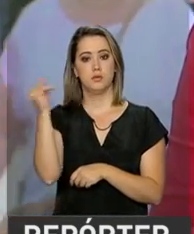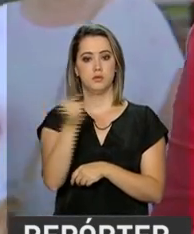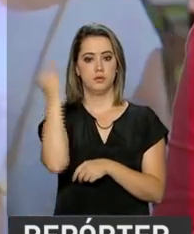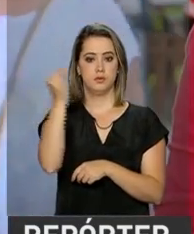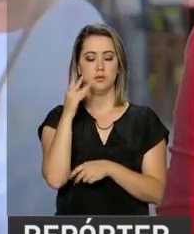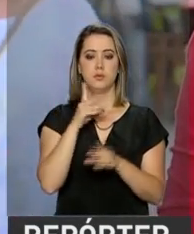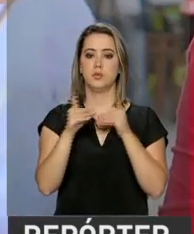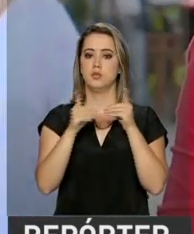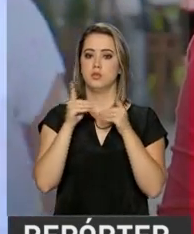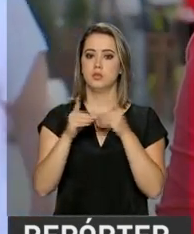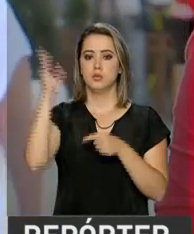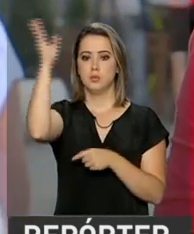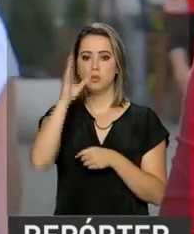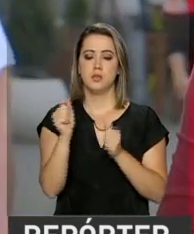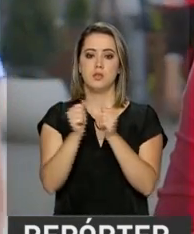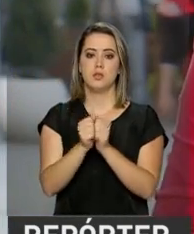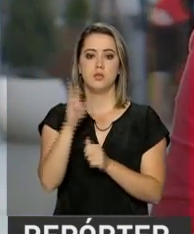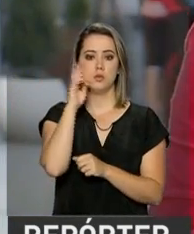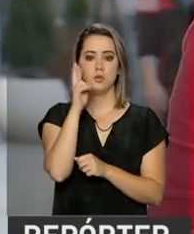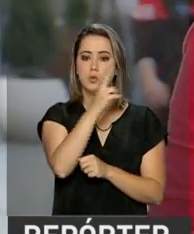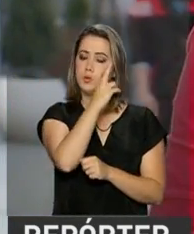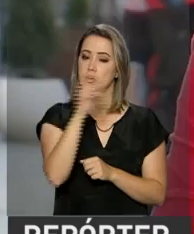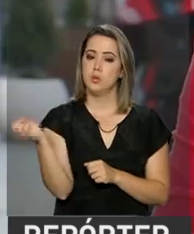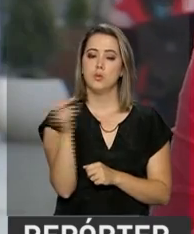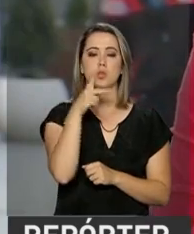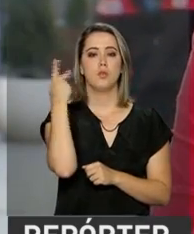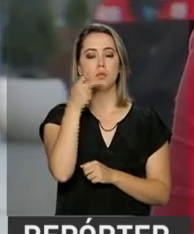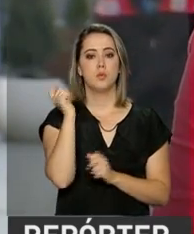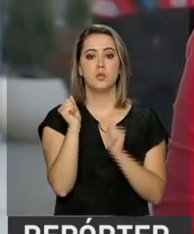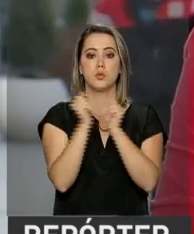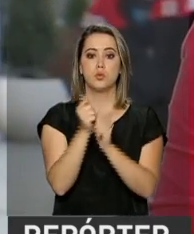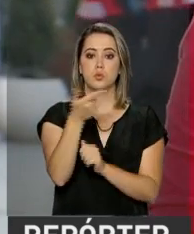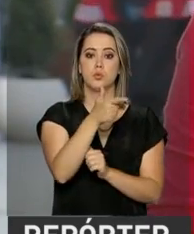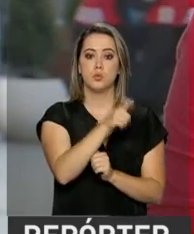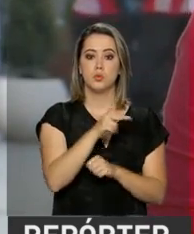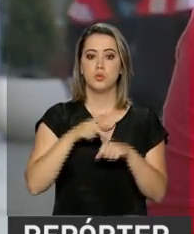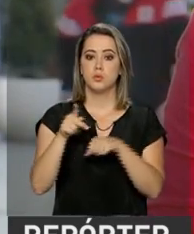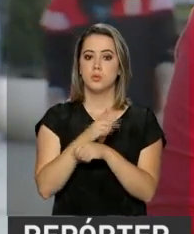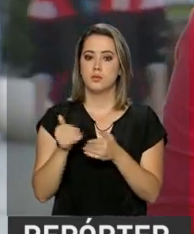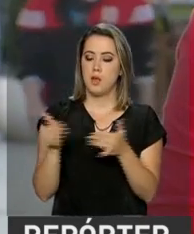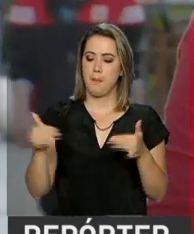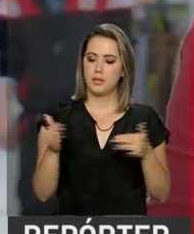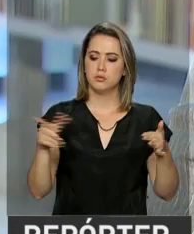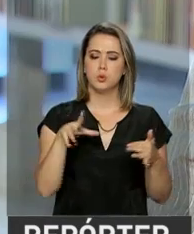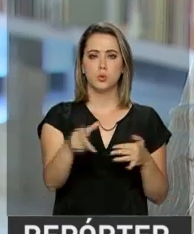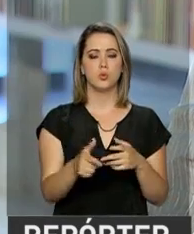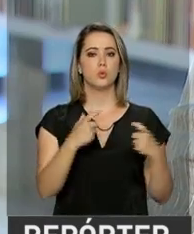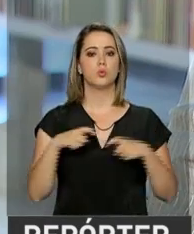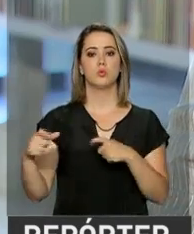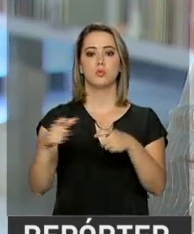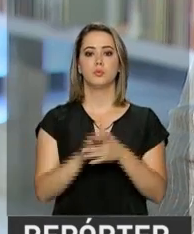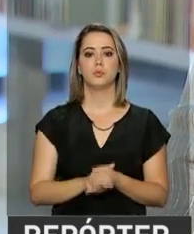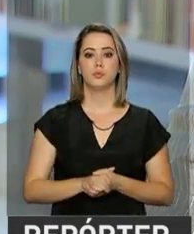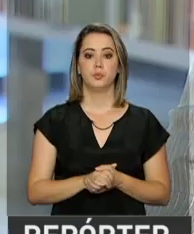importância do diálogo entre Brasil e Rússia e uma nova política com outros países abrindo portas em todos os continentes o que